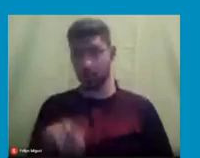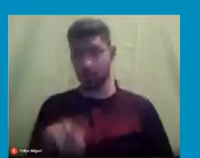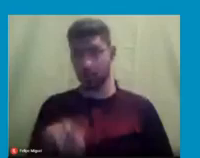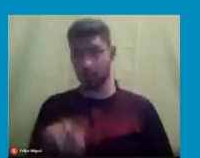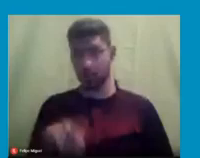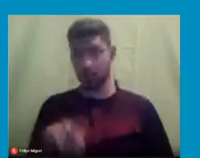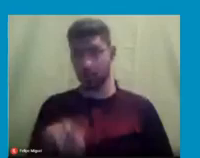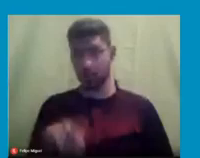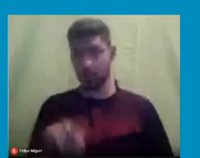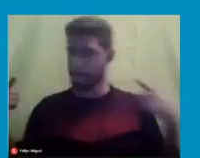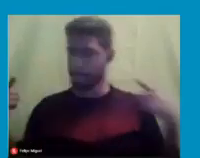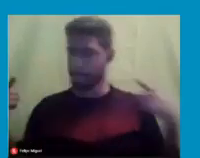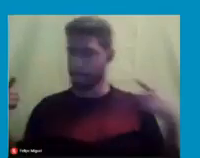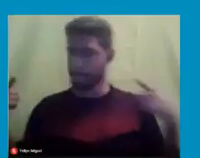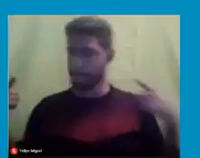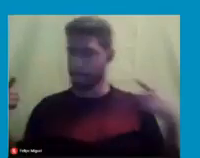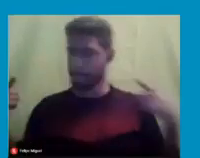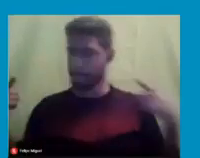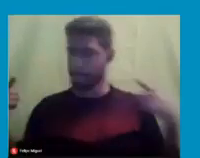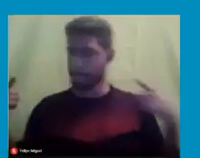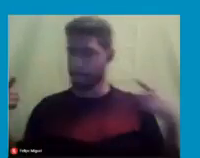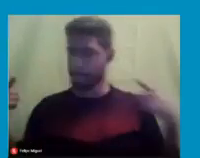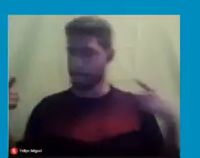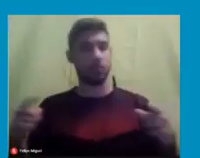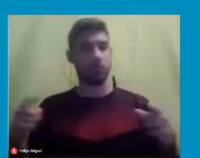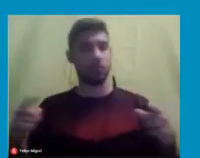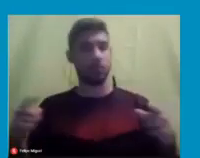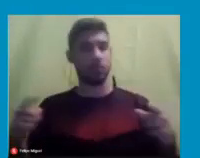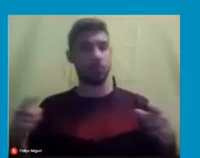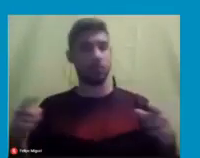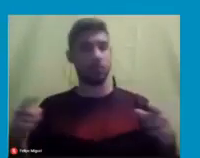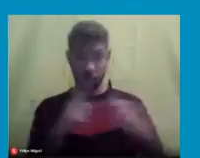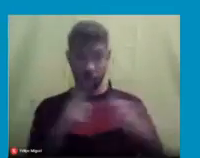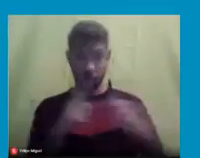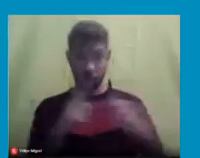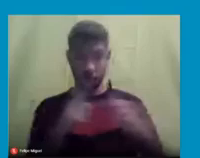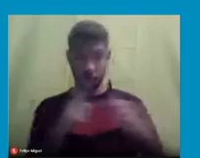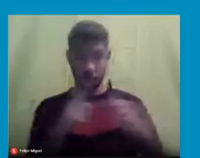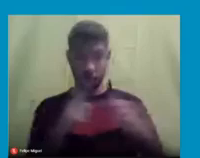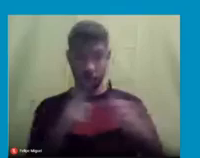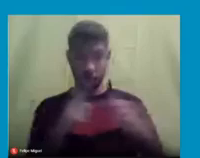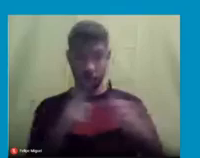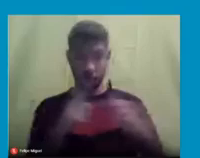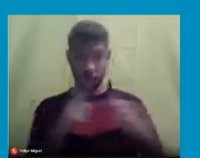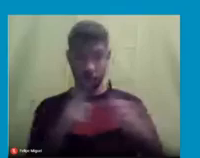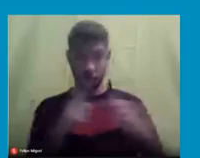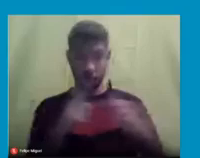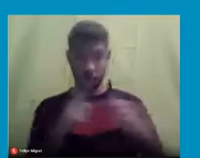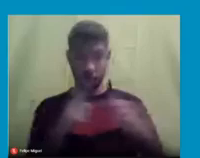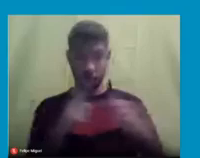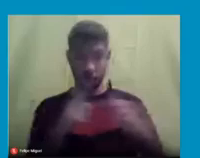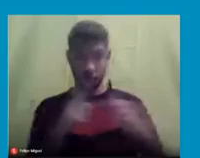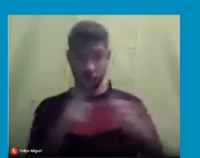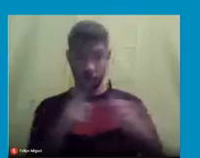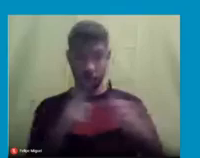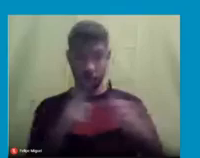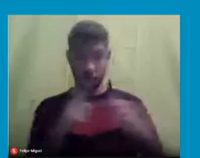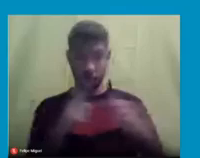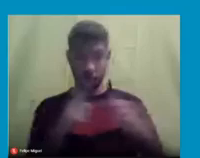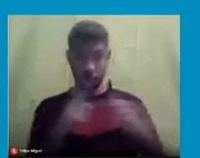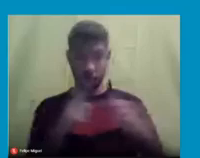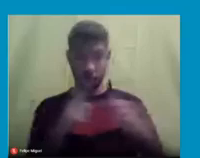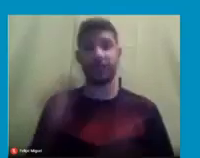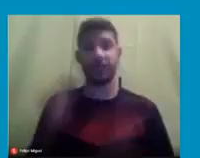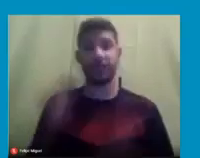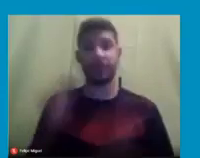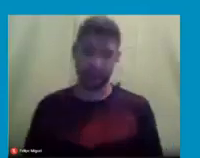intervenção violenta e política, a gente não estaria nesse momento que nós